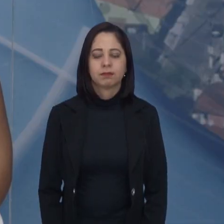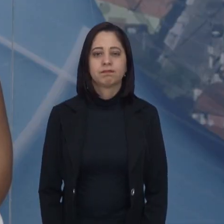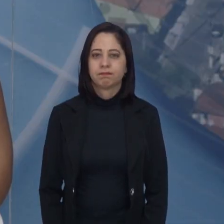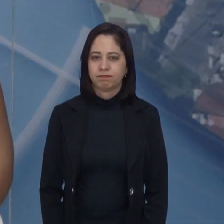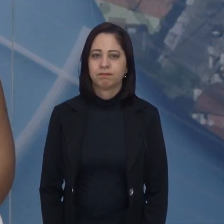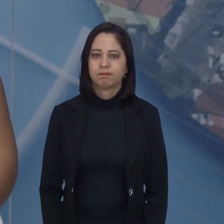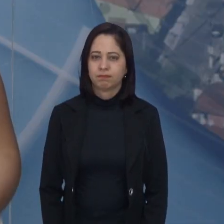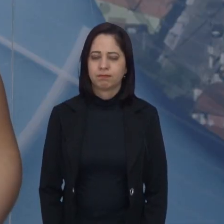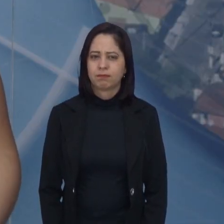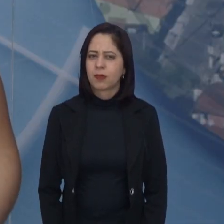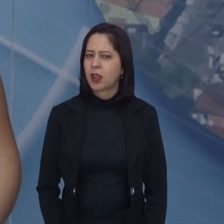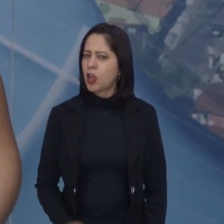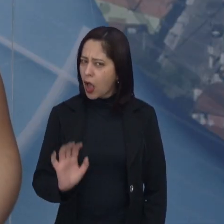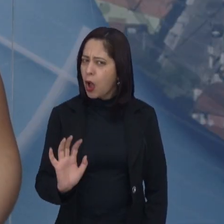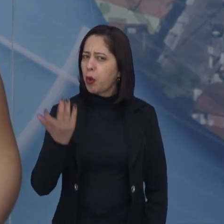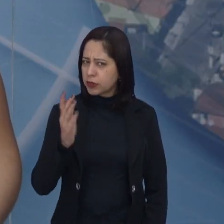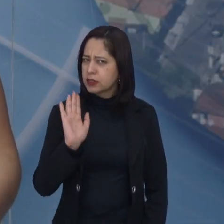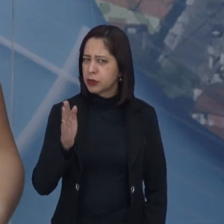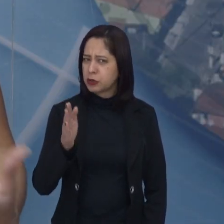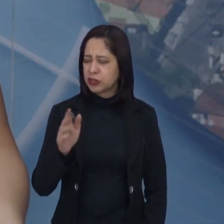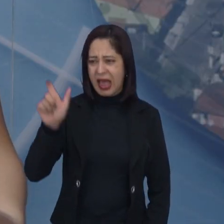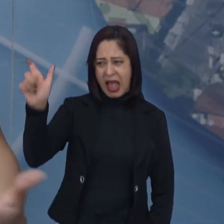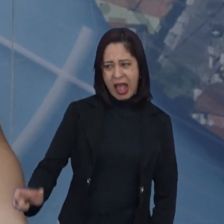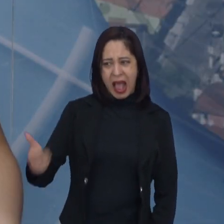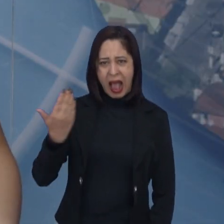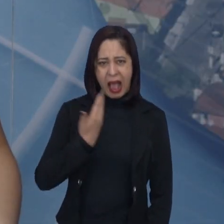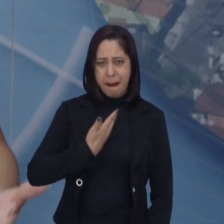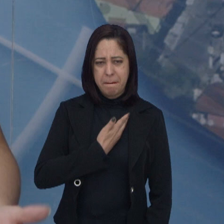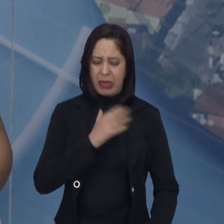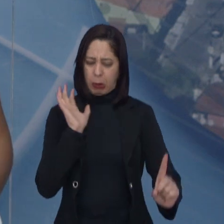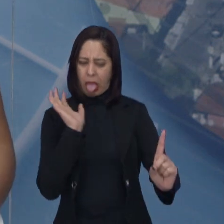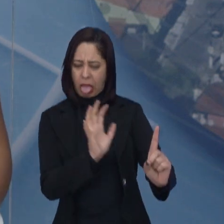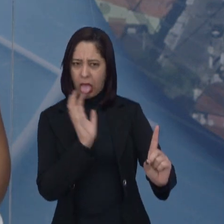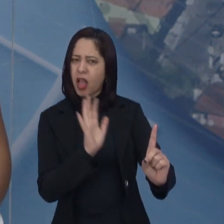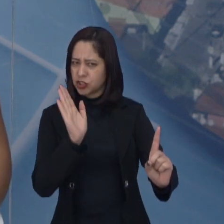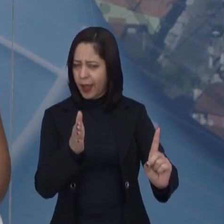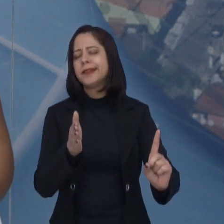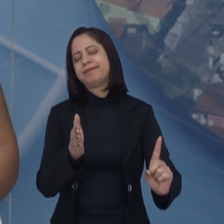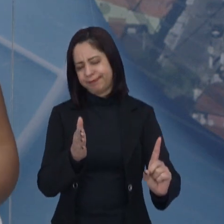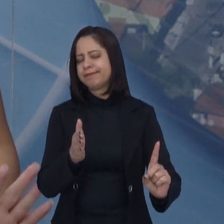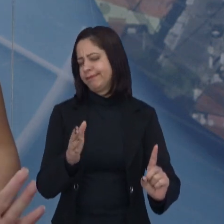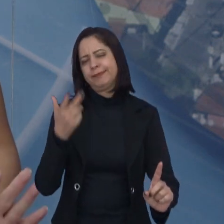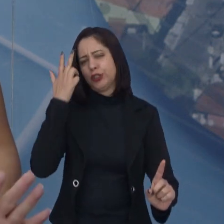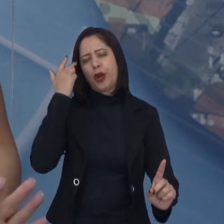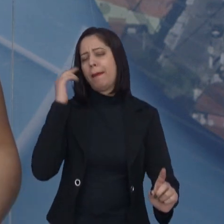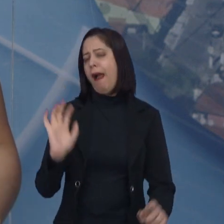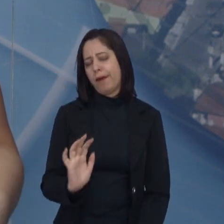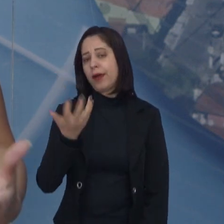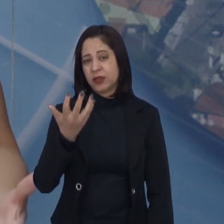Você já foi influenciado pela fala de algum amigo ou amiga? Muito provavelmente, viu? Todo mundo